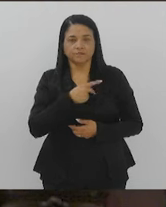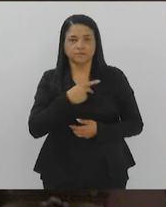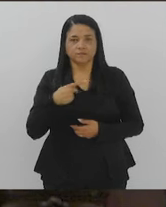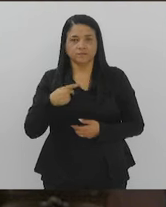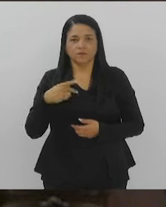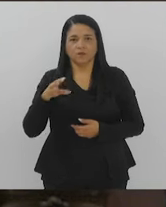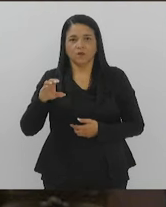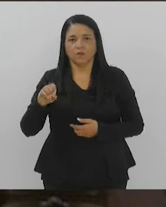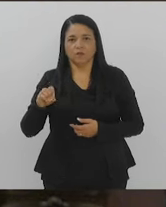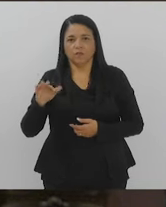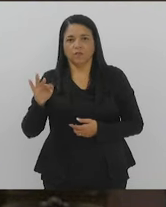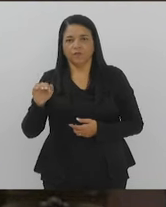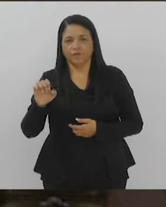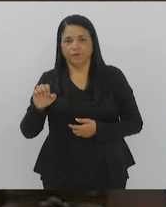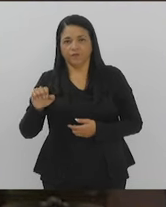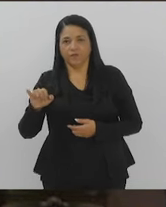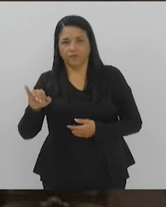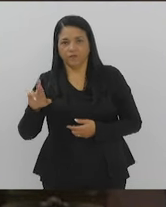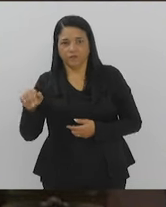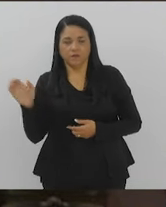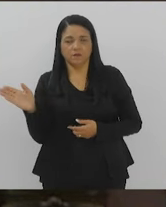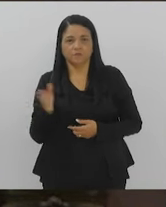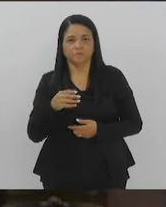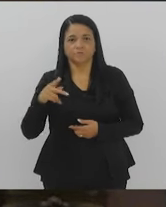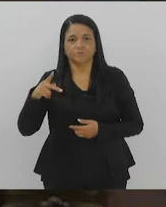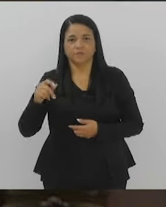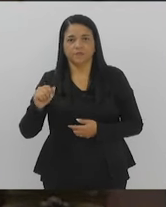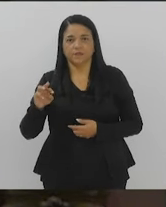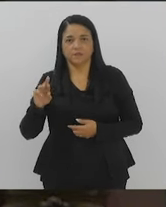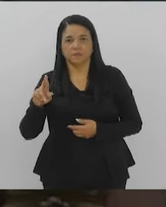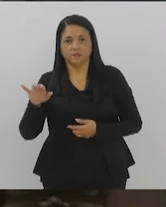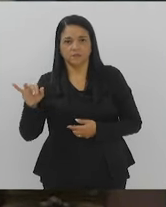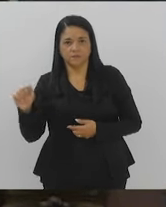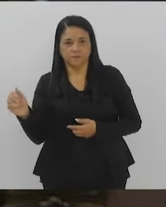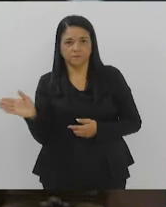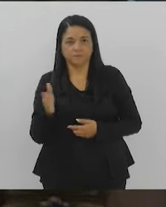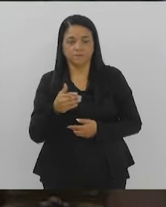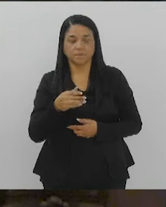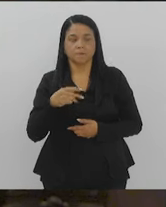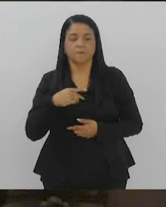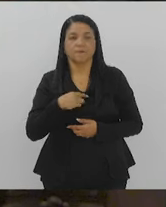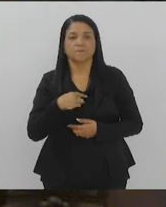Ofir Ferreira, a pastora Patrícia Pinto, a pastora